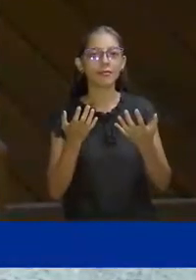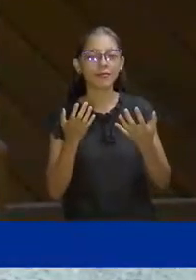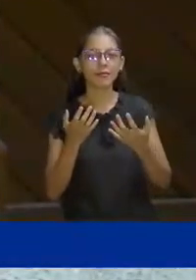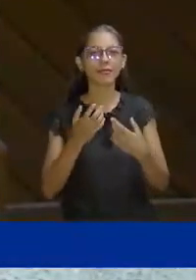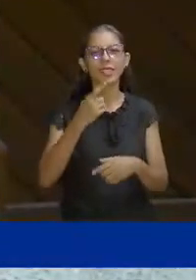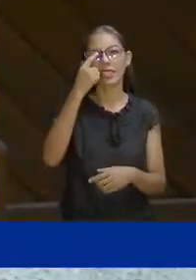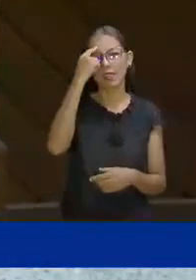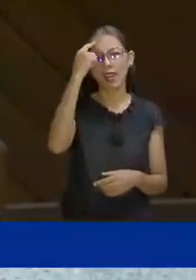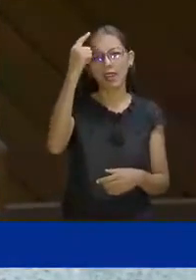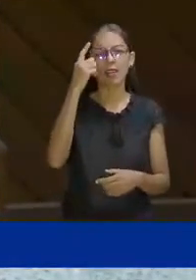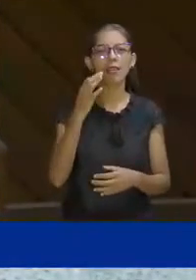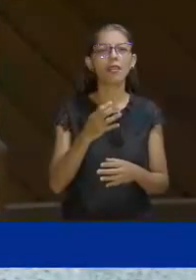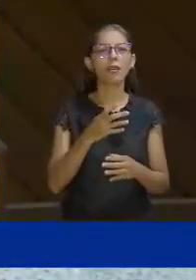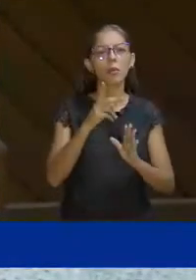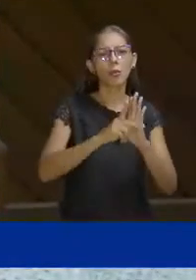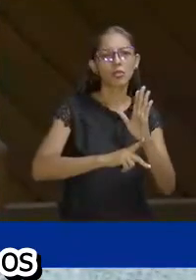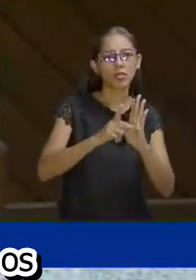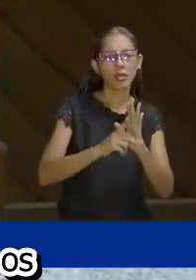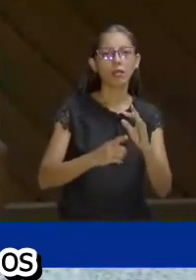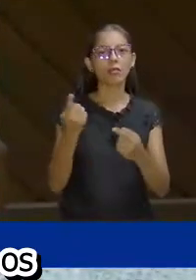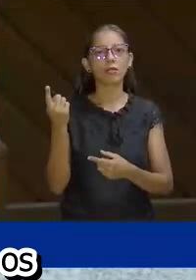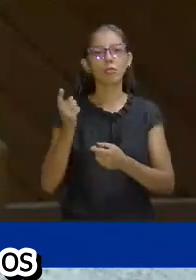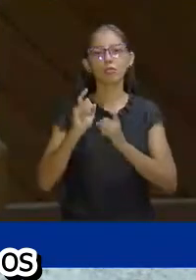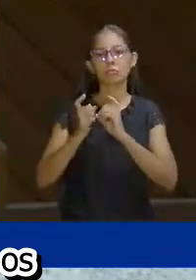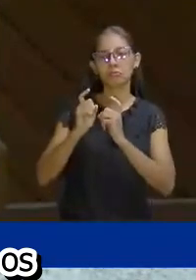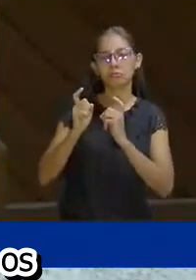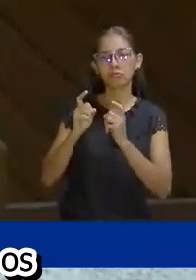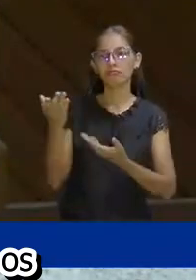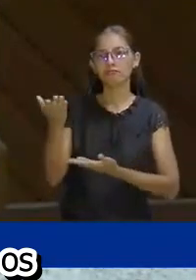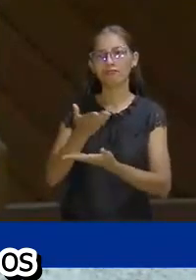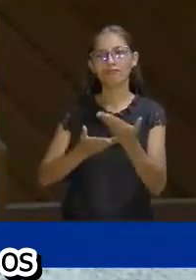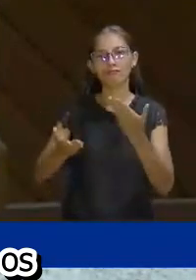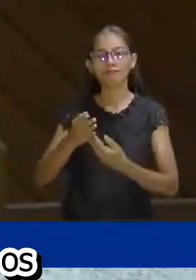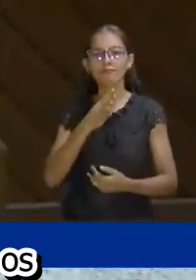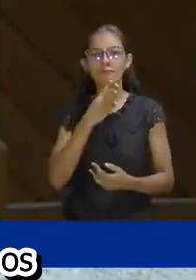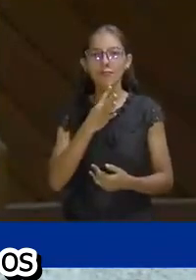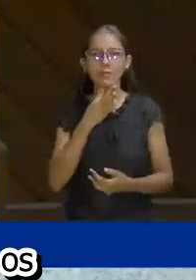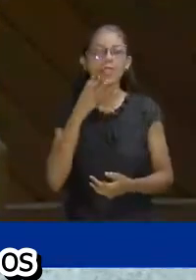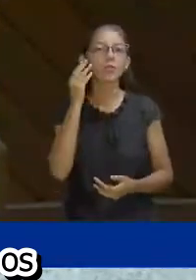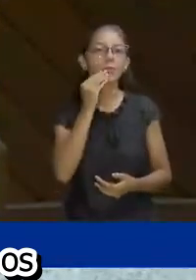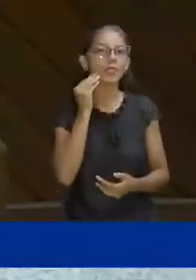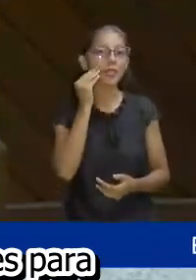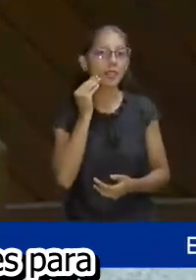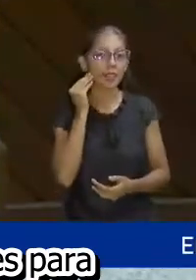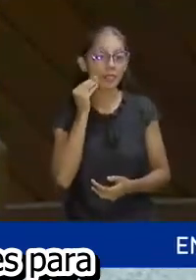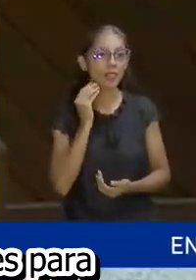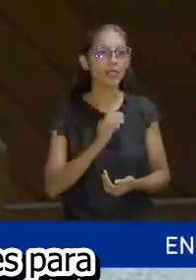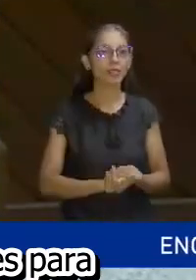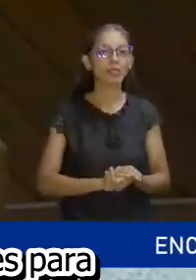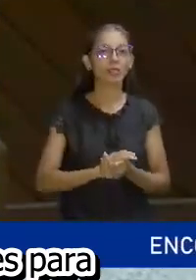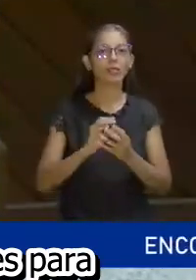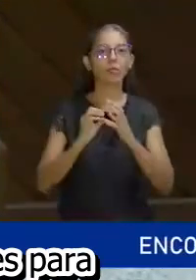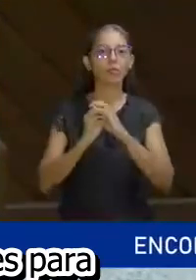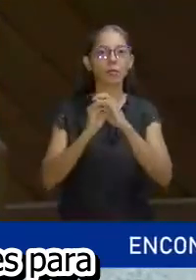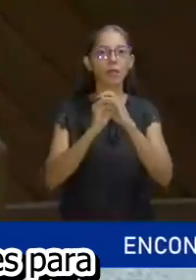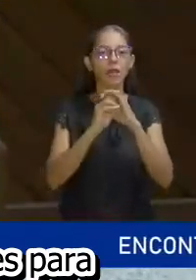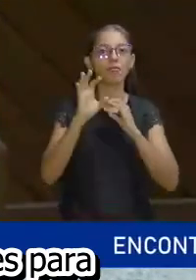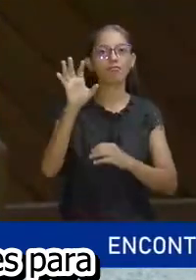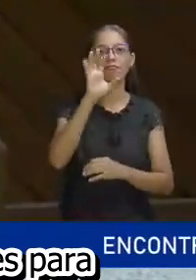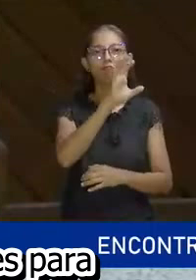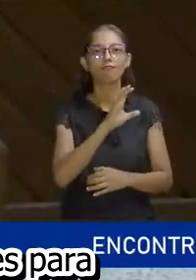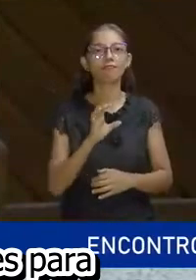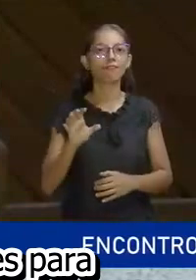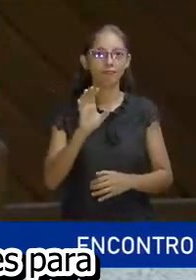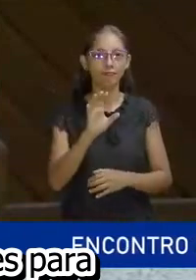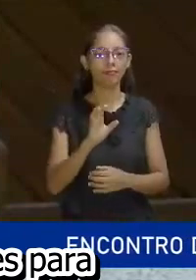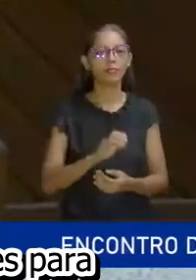e projetos, promover o debate e a troca de conhecimentos e experiências entre os tribunais eleitorais, com a